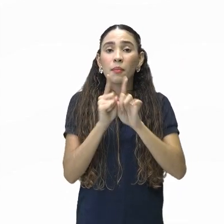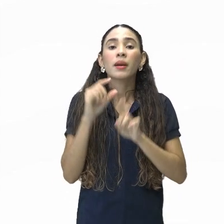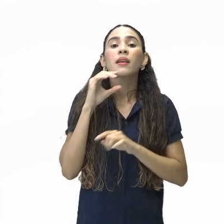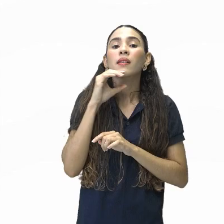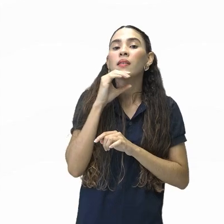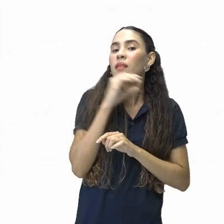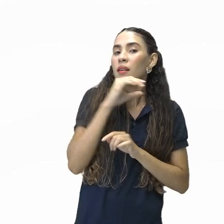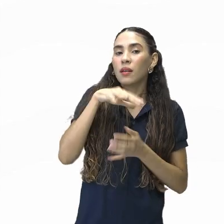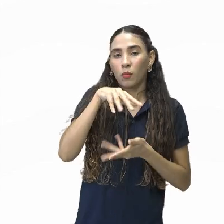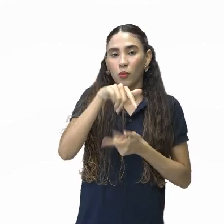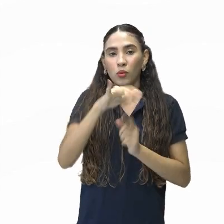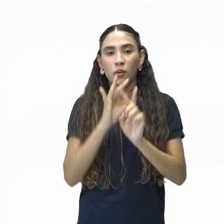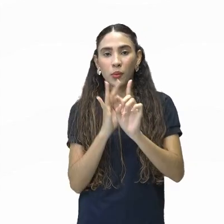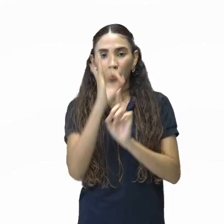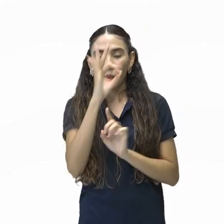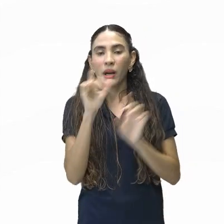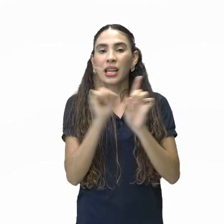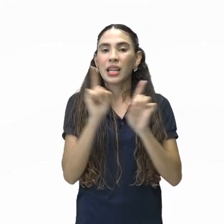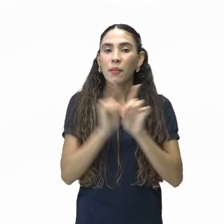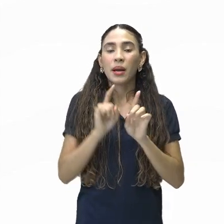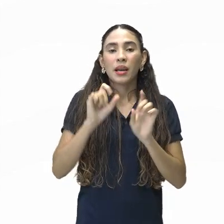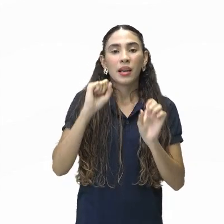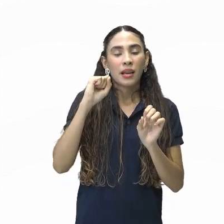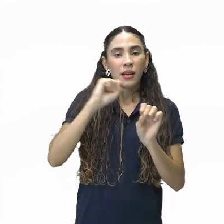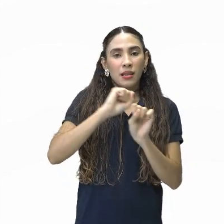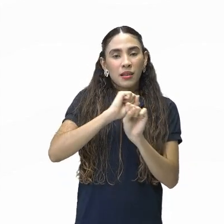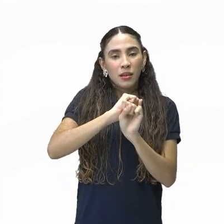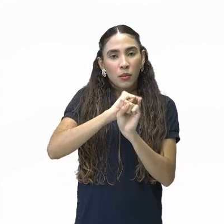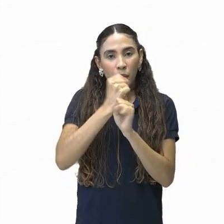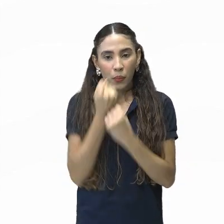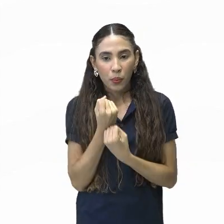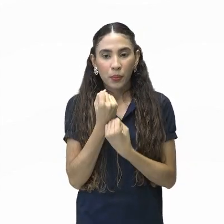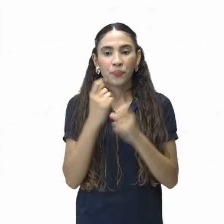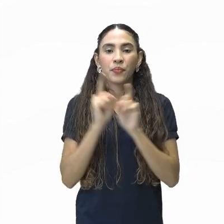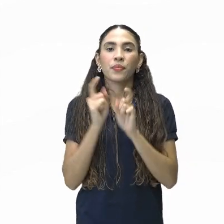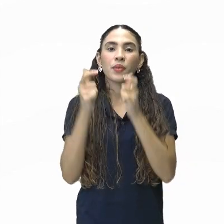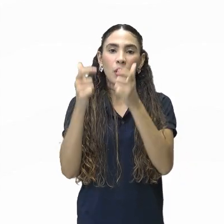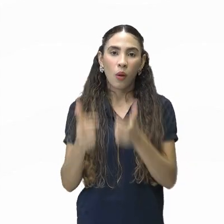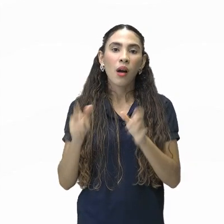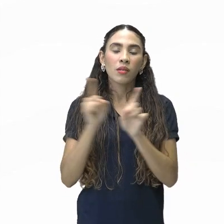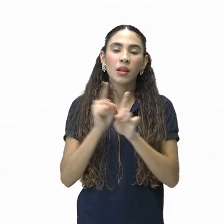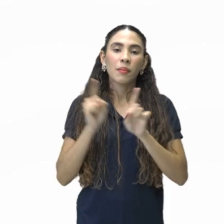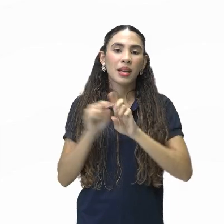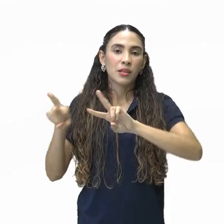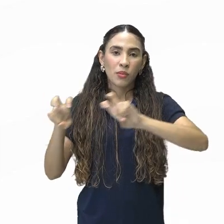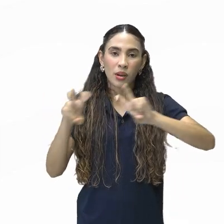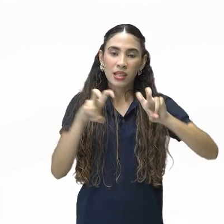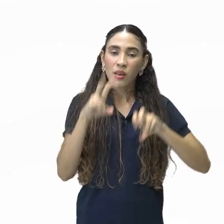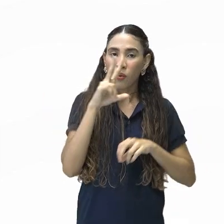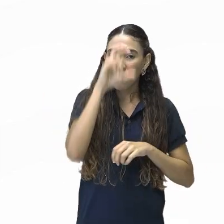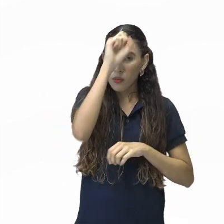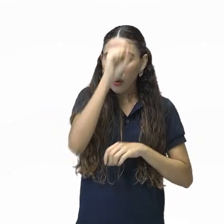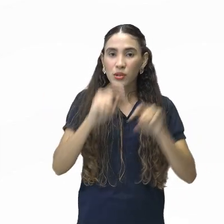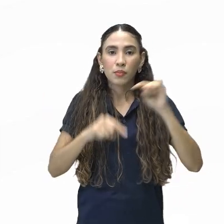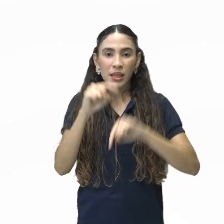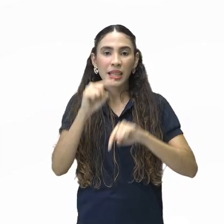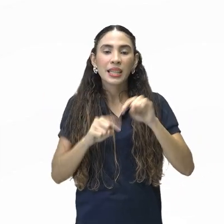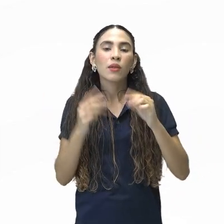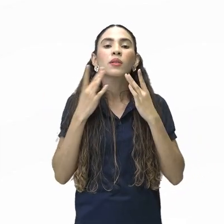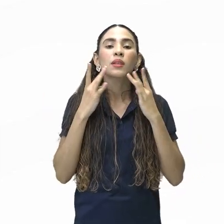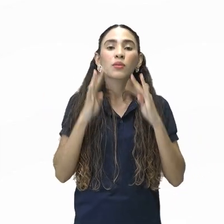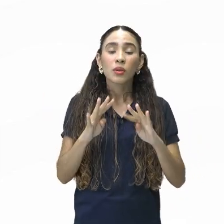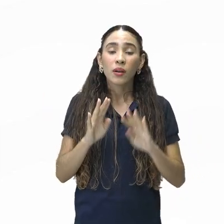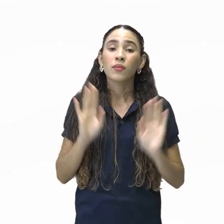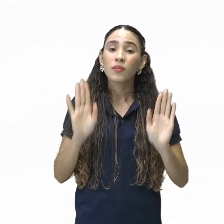aquecimento global, contribuímos para a destruição desses habitats e também para a exploração excessiva desses recursos